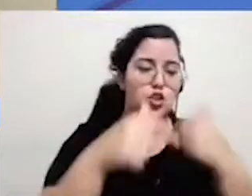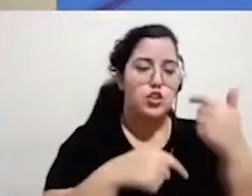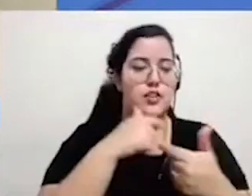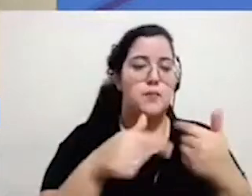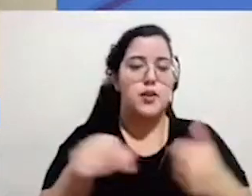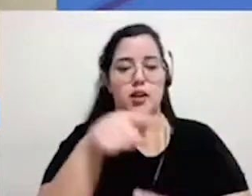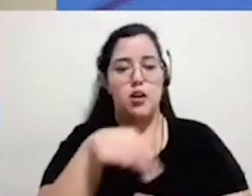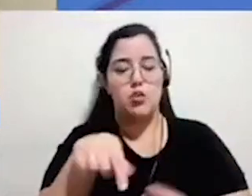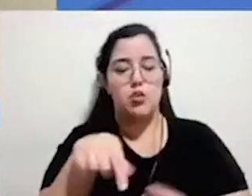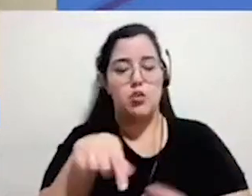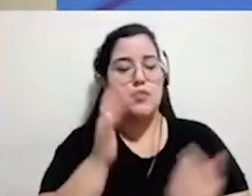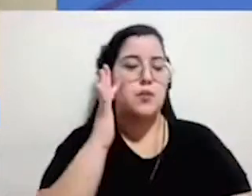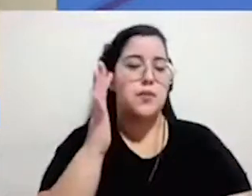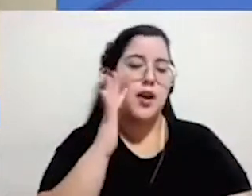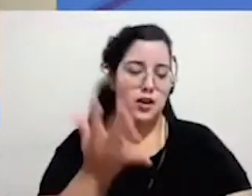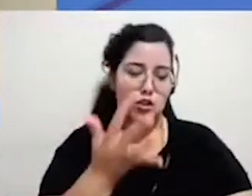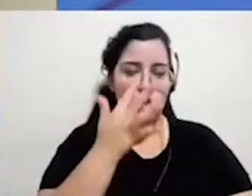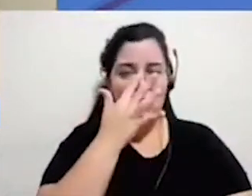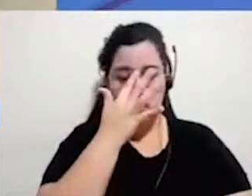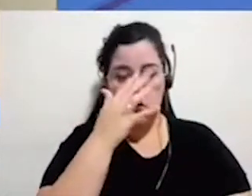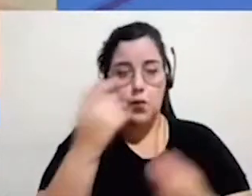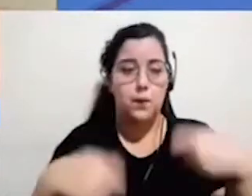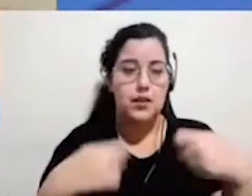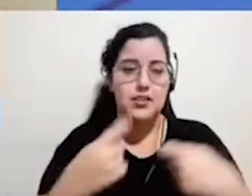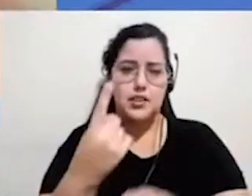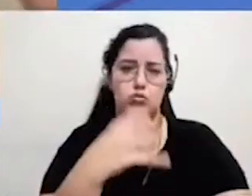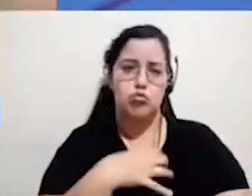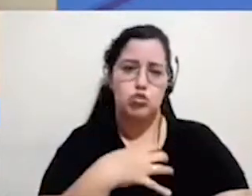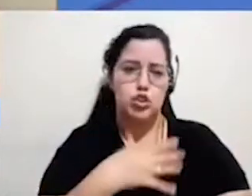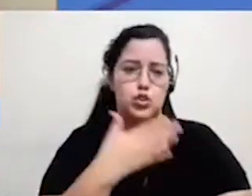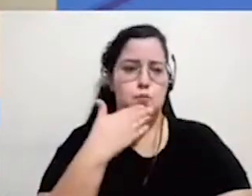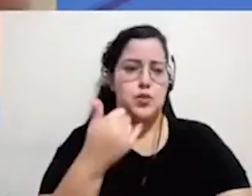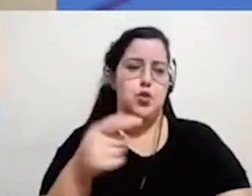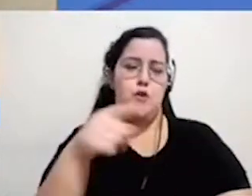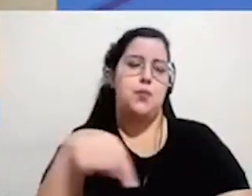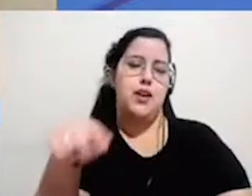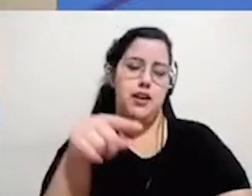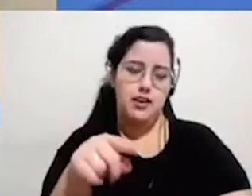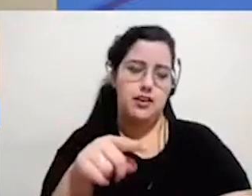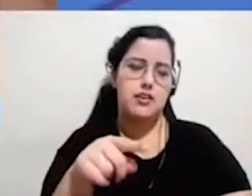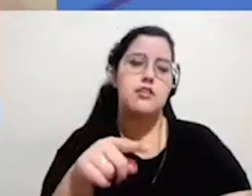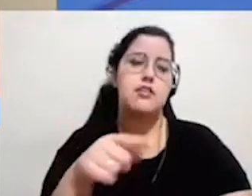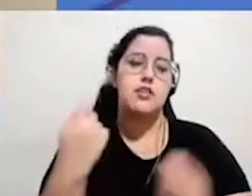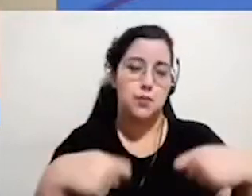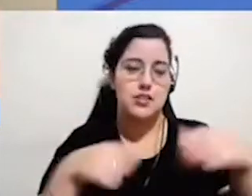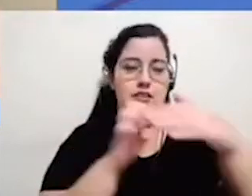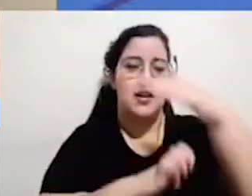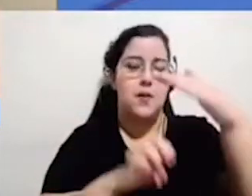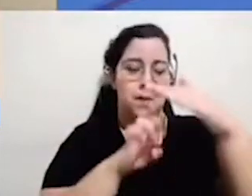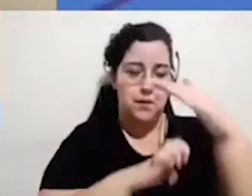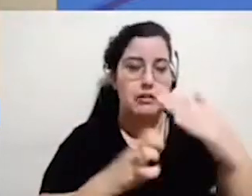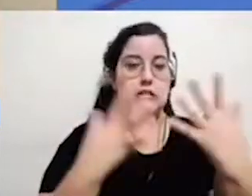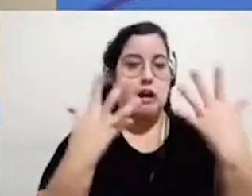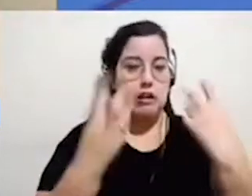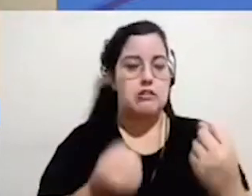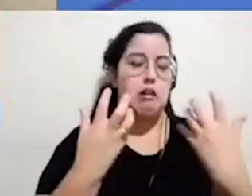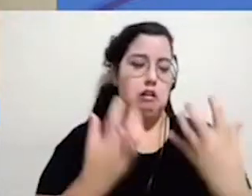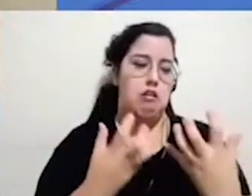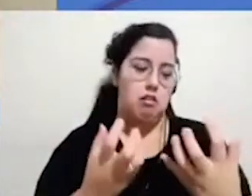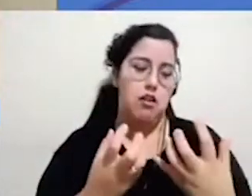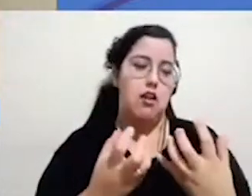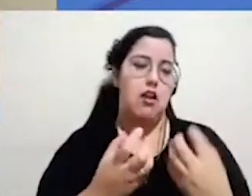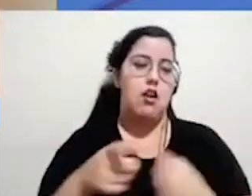jovem, entendeu? A gente precisa ter um lugar para eles, a gente precisa ter empresas que queiram contratar